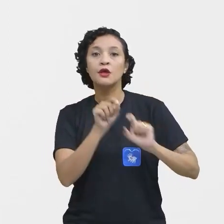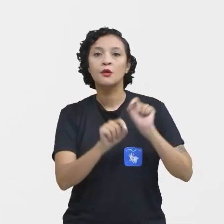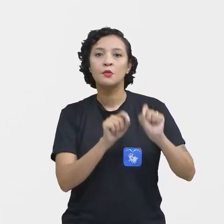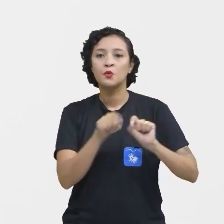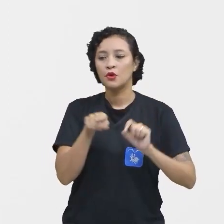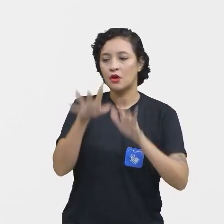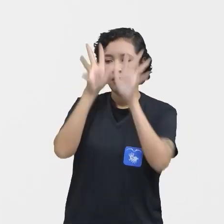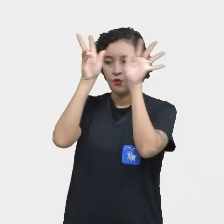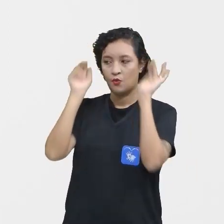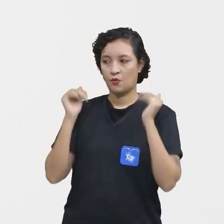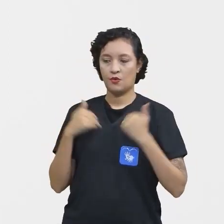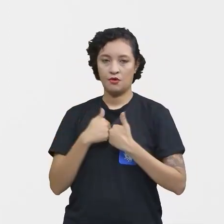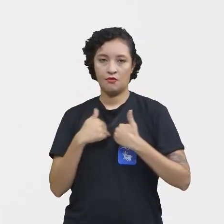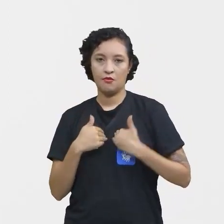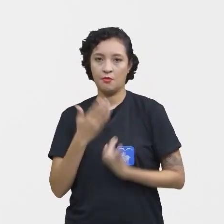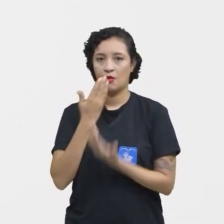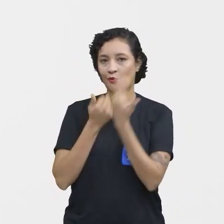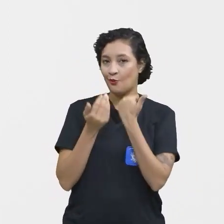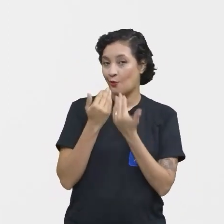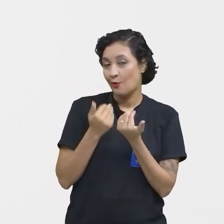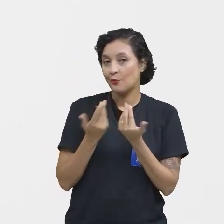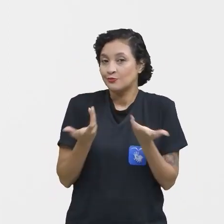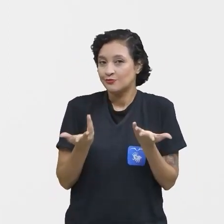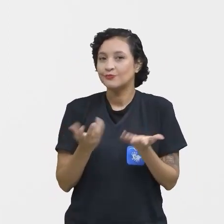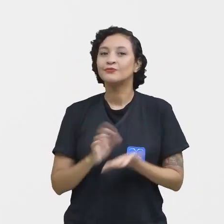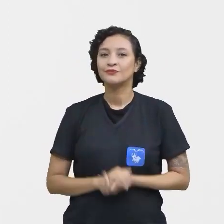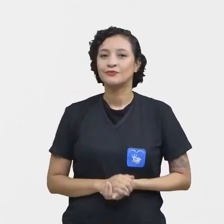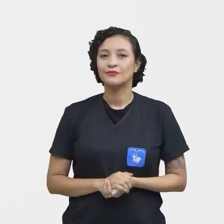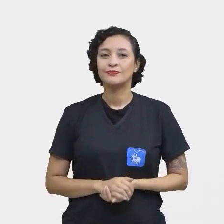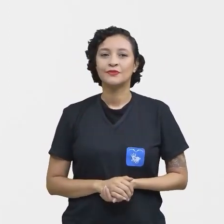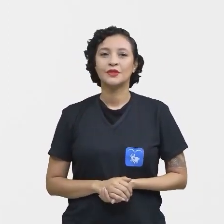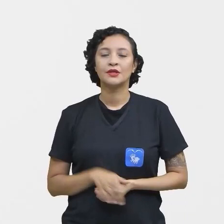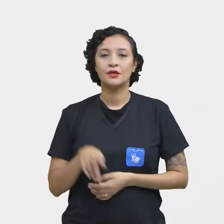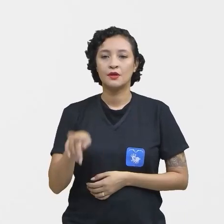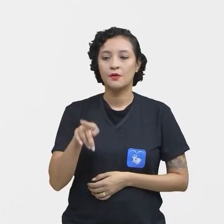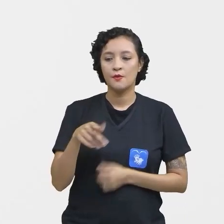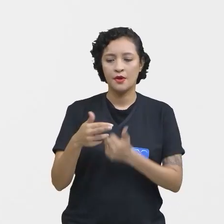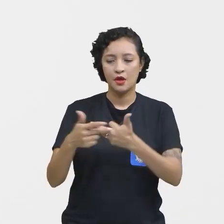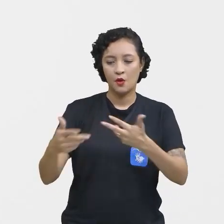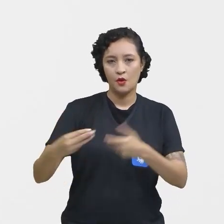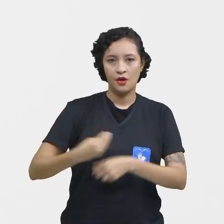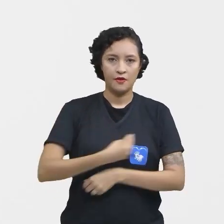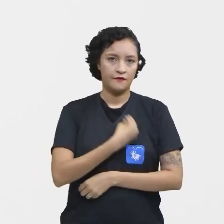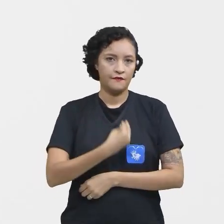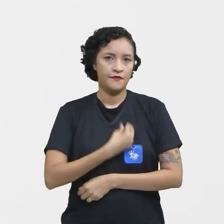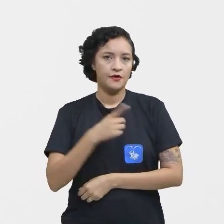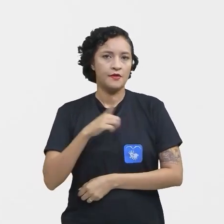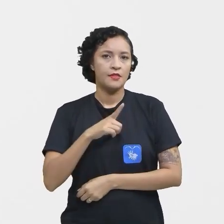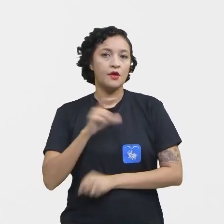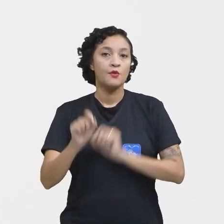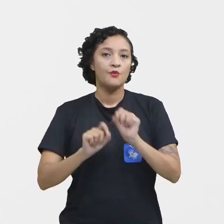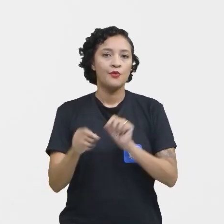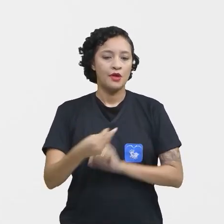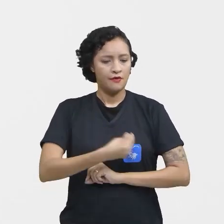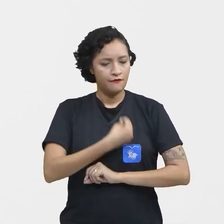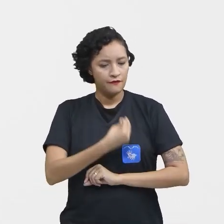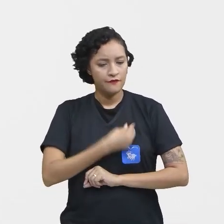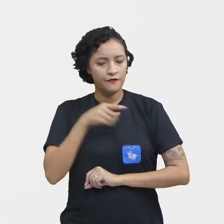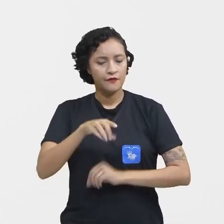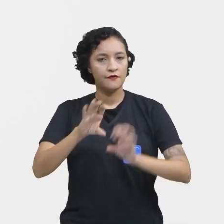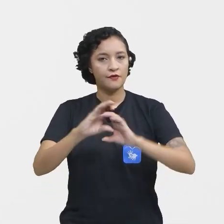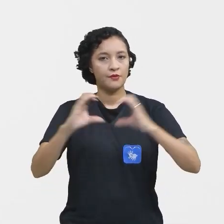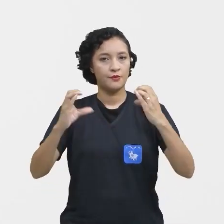se alimenta, né, de outros animais. Então, os organismos vivos ocupam uma área, vivem em